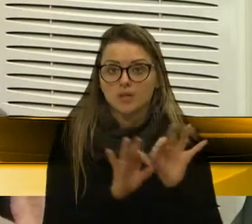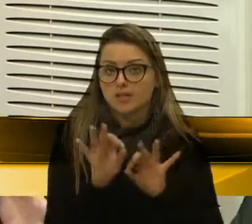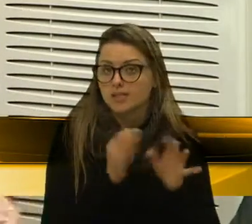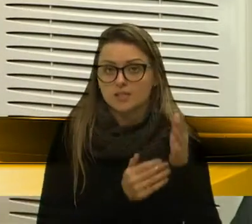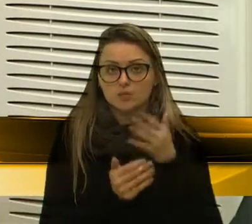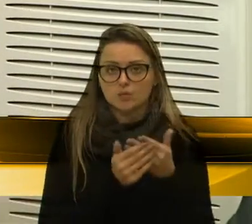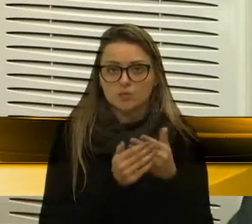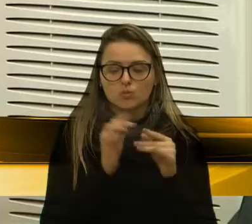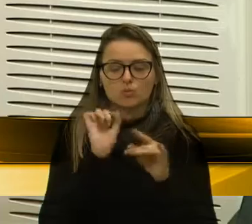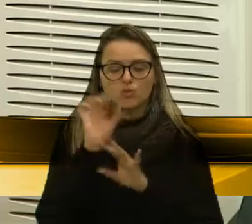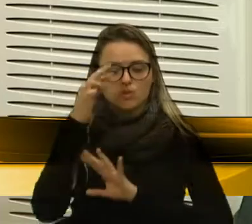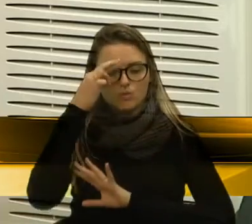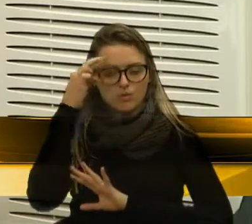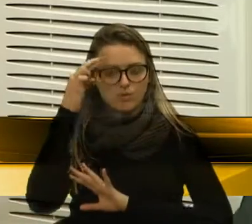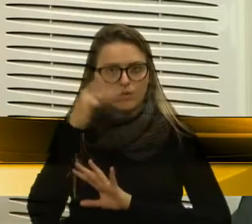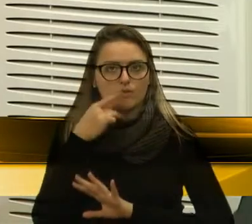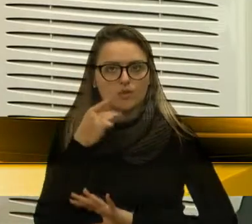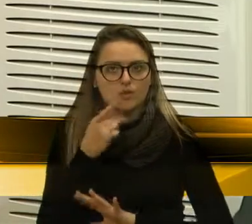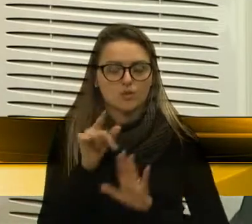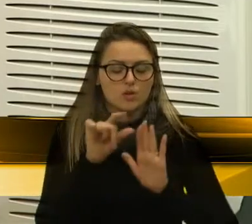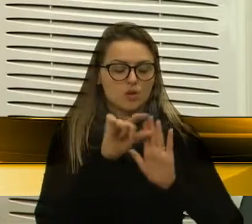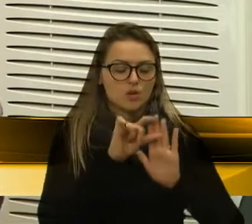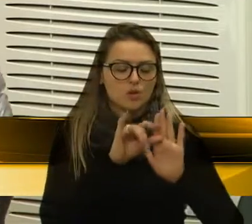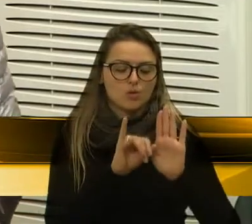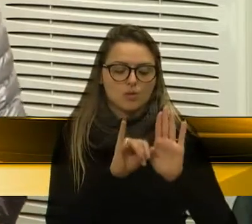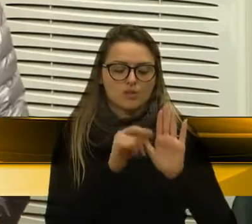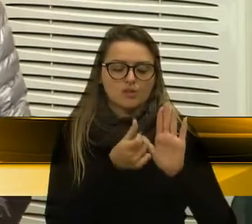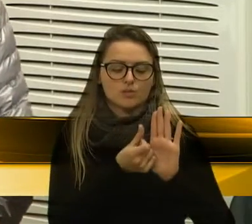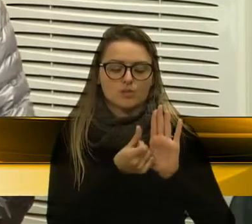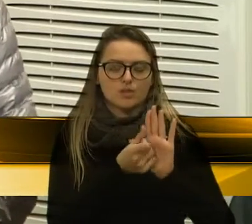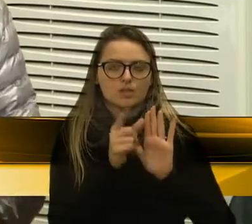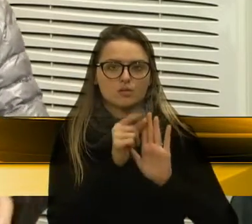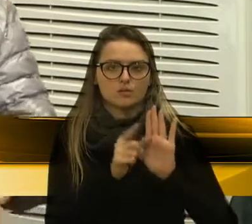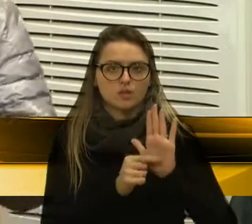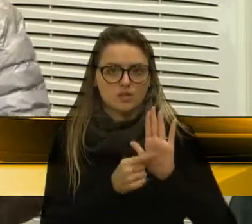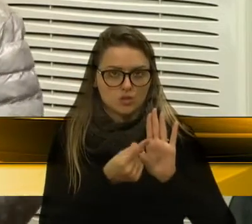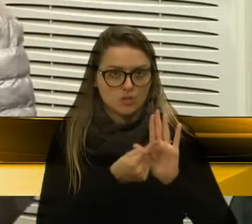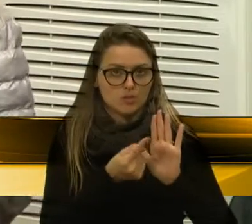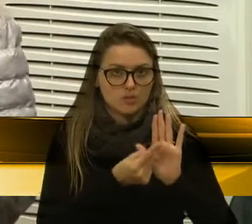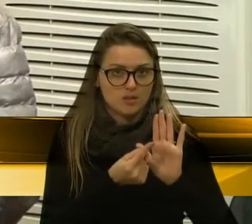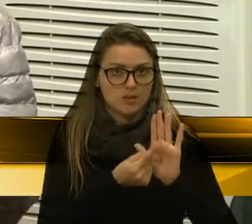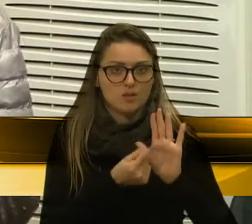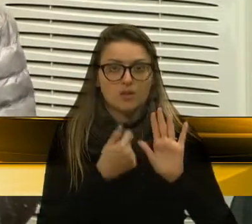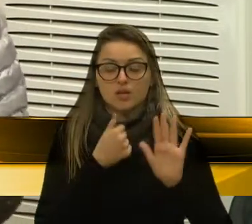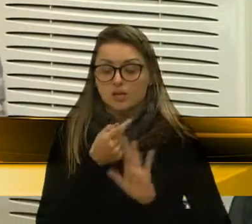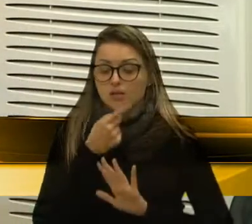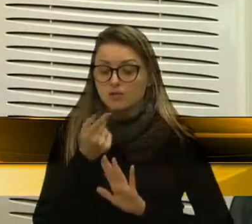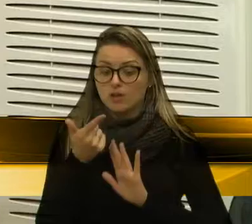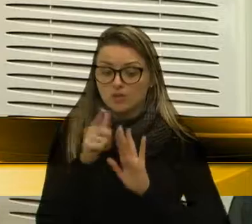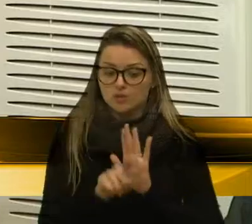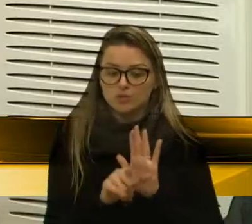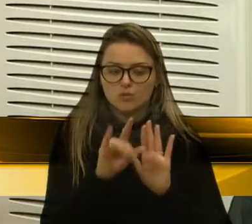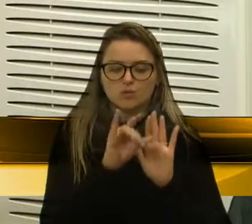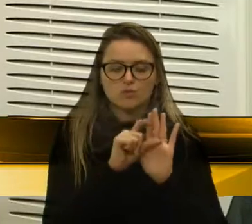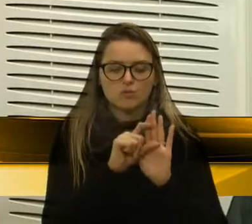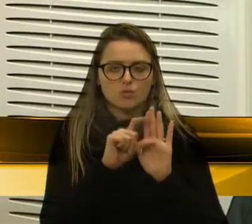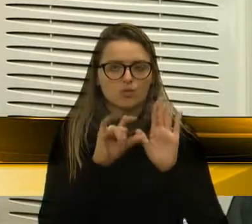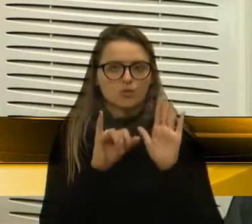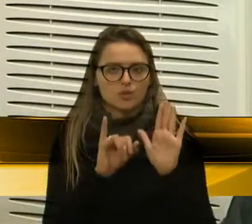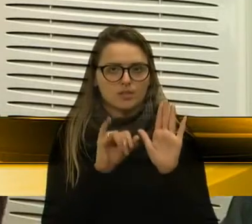rafael citou o inciso 6º do artigo 1º e eu reforço através do inciso 2º também